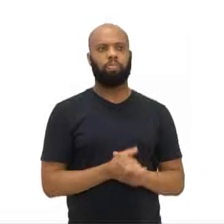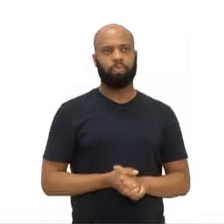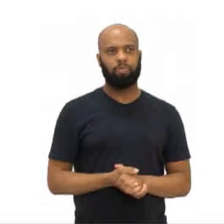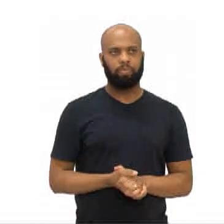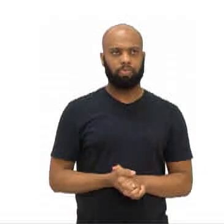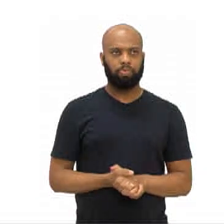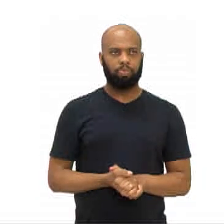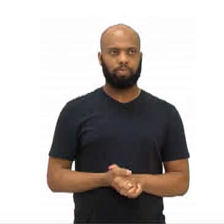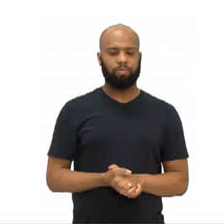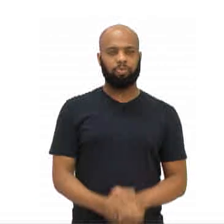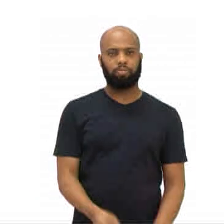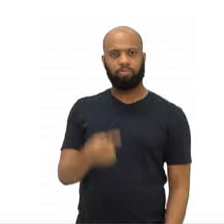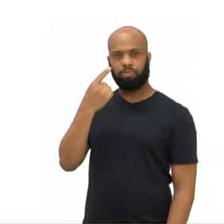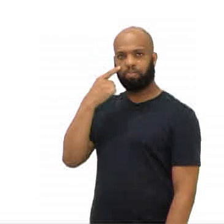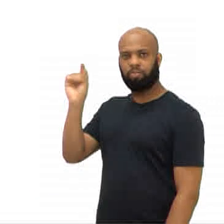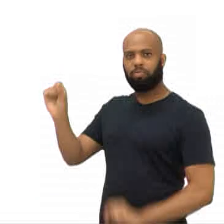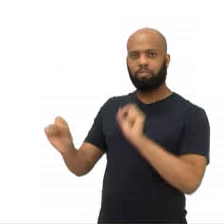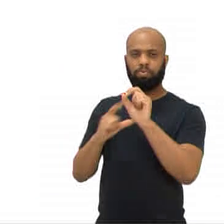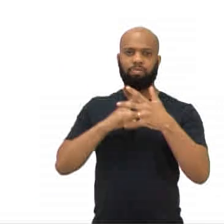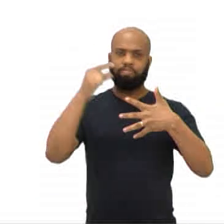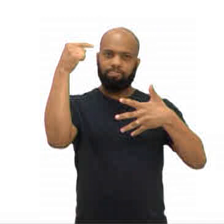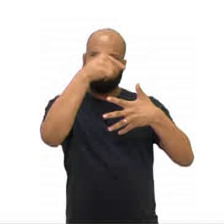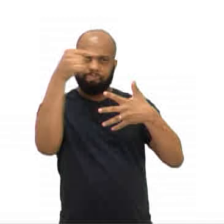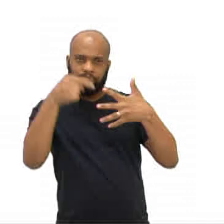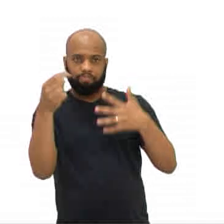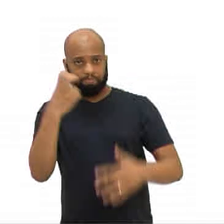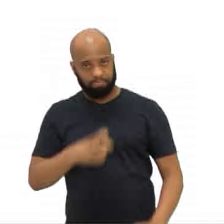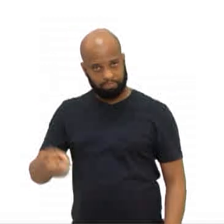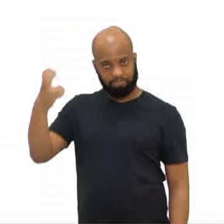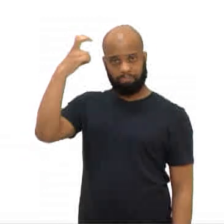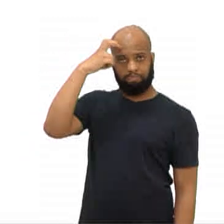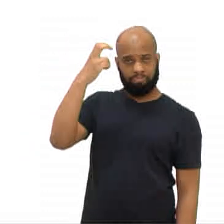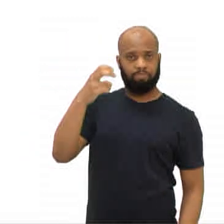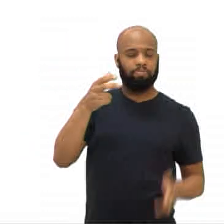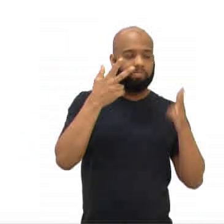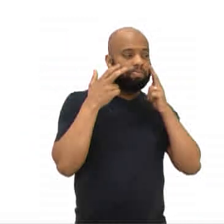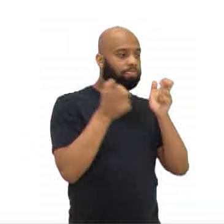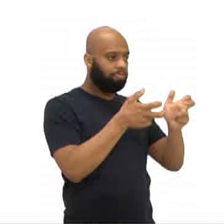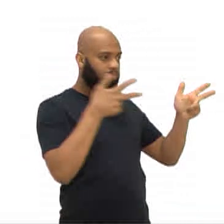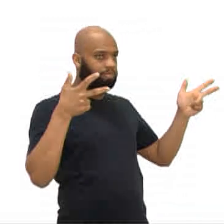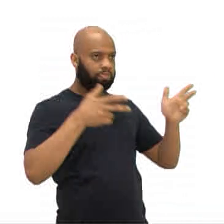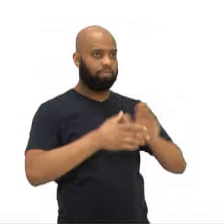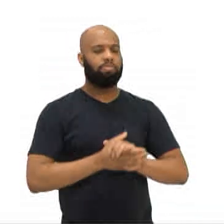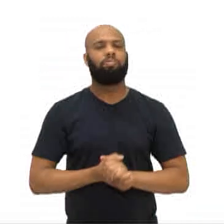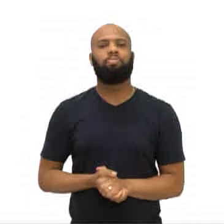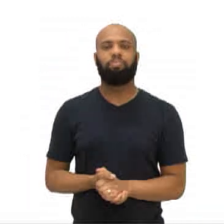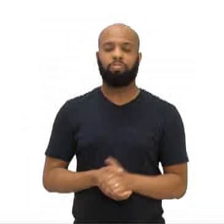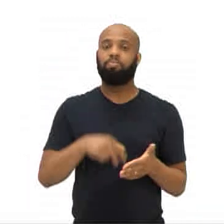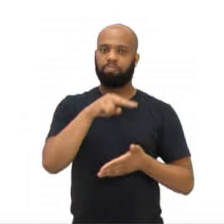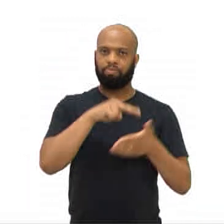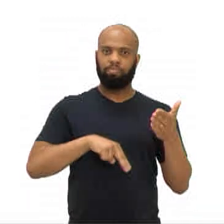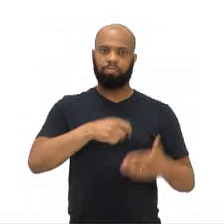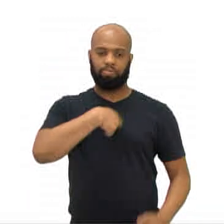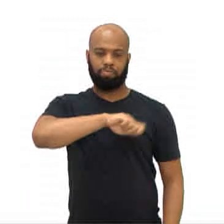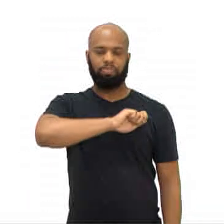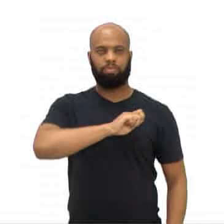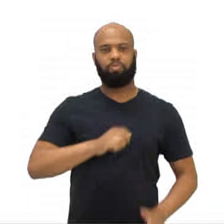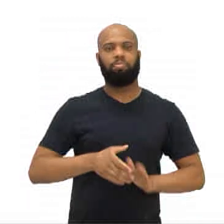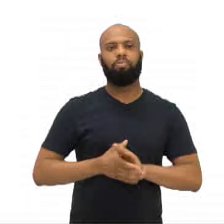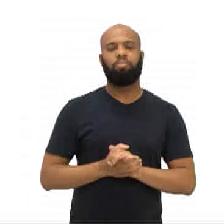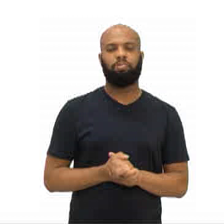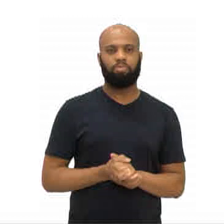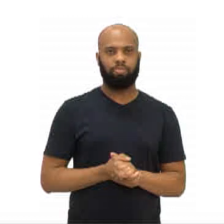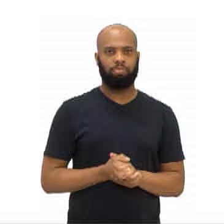mi arco. Olha que são os elementos culturais dos povos indígenas. Quando eu era um ninho, mi padre isso, ele fez